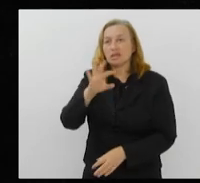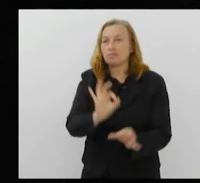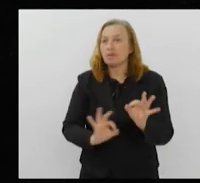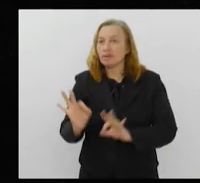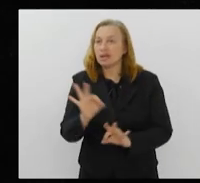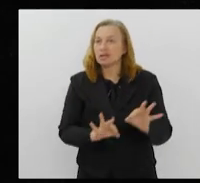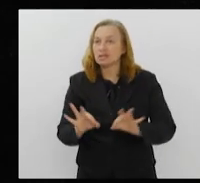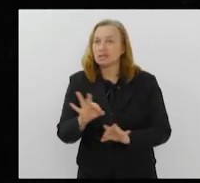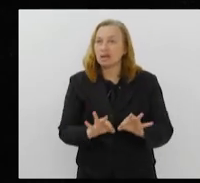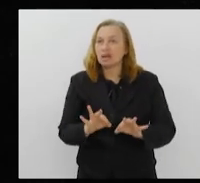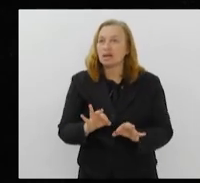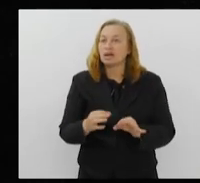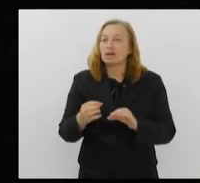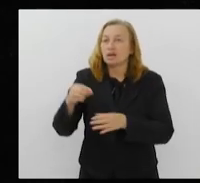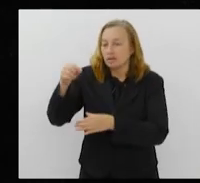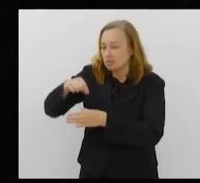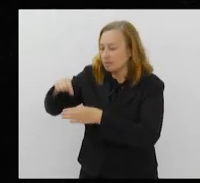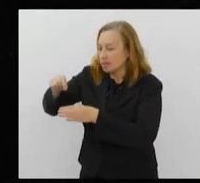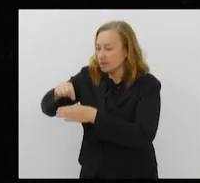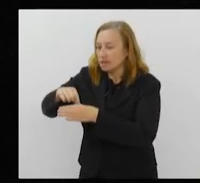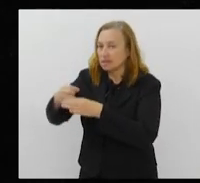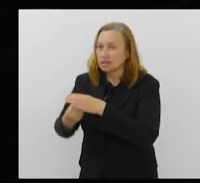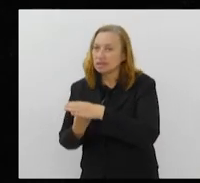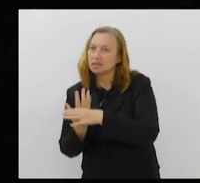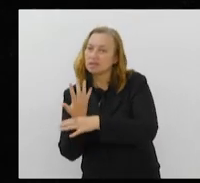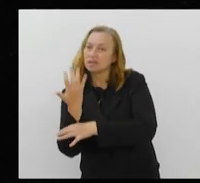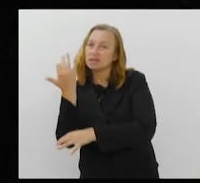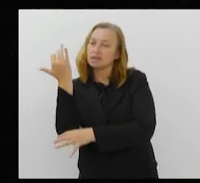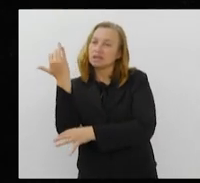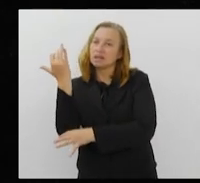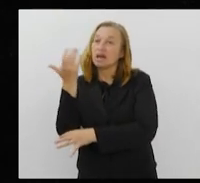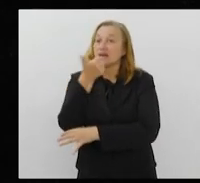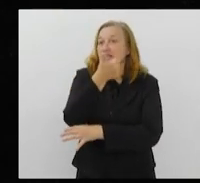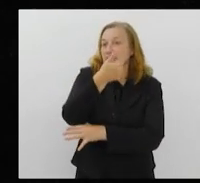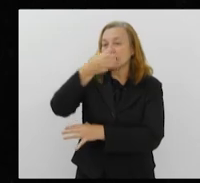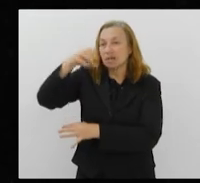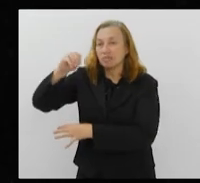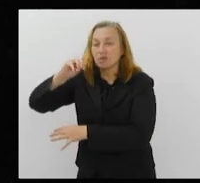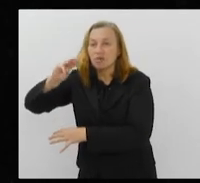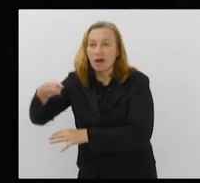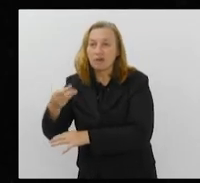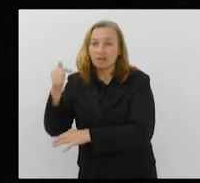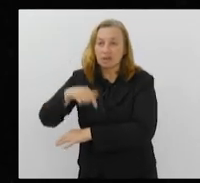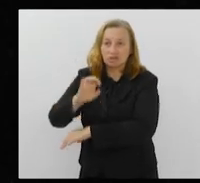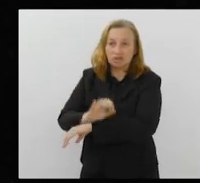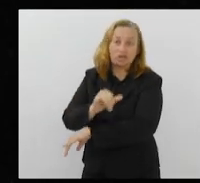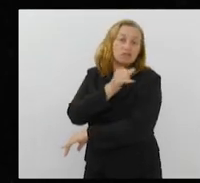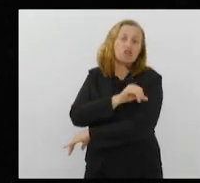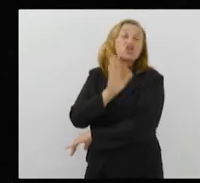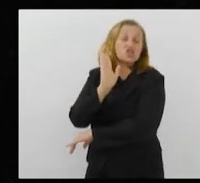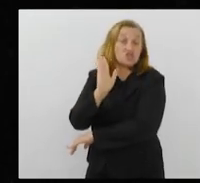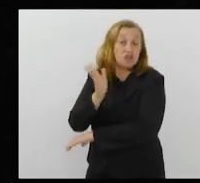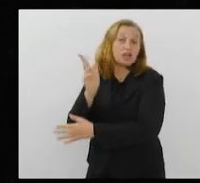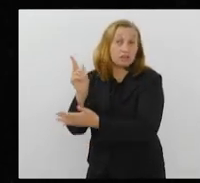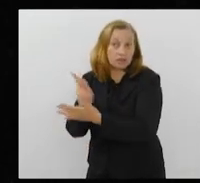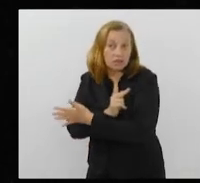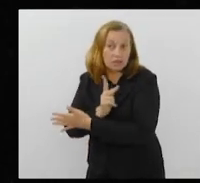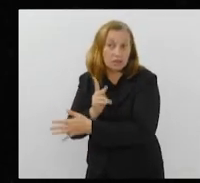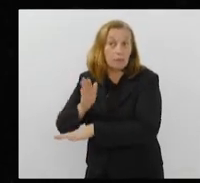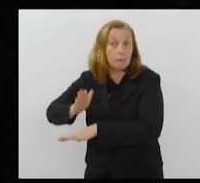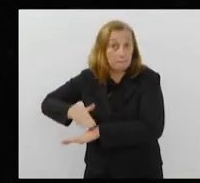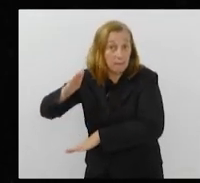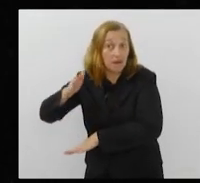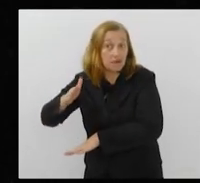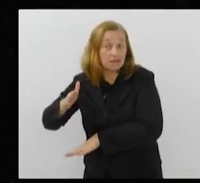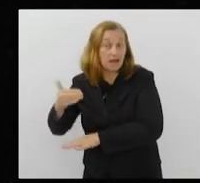de plantar 100 mil árvores aqui no estado do Rio de Janeiro, que já está fazendo, mas que